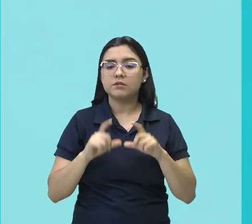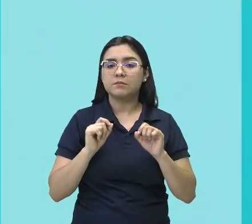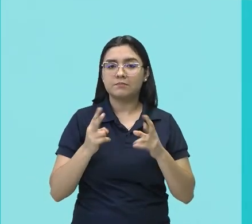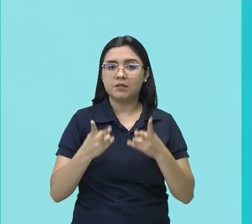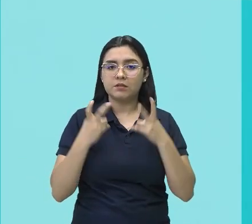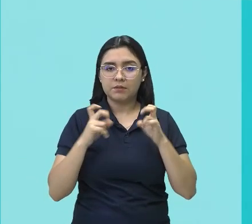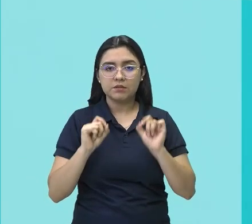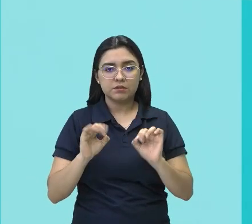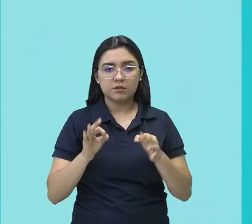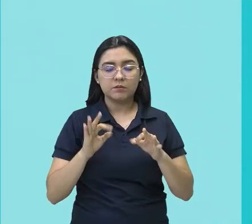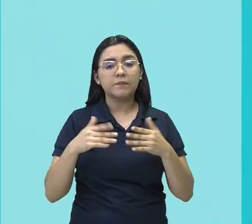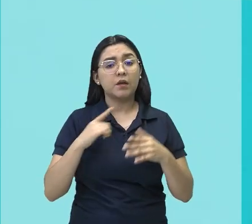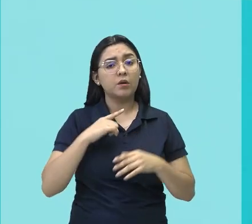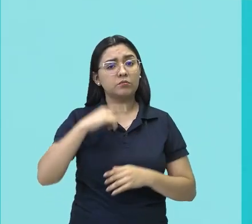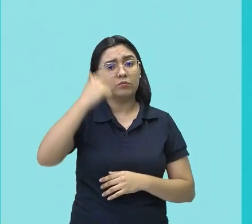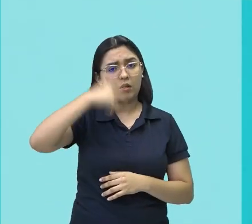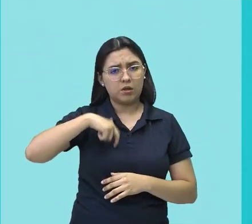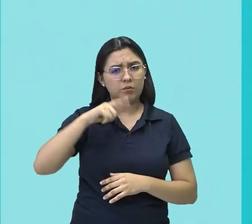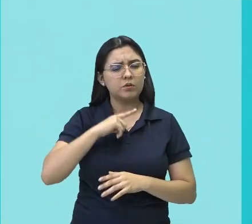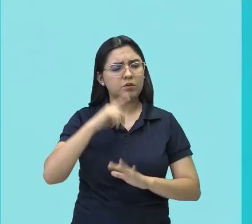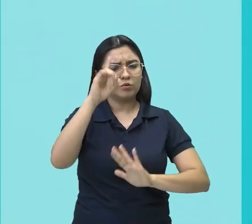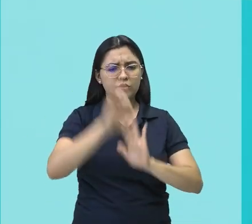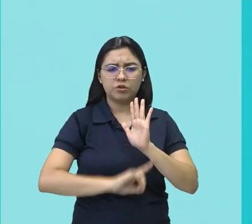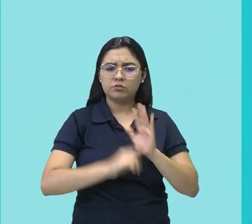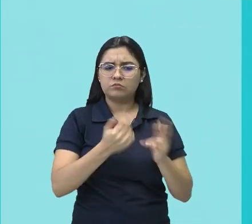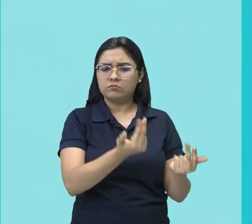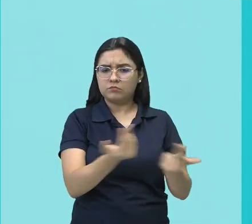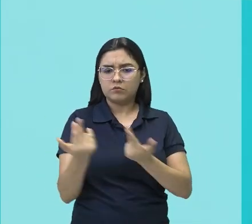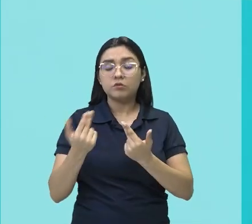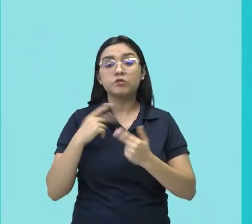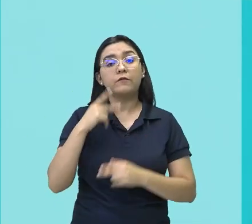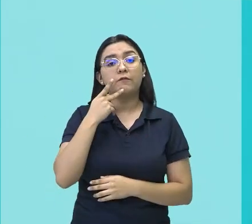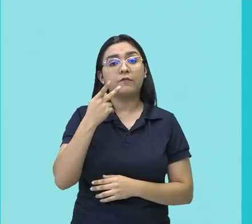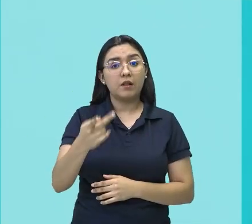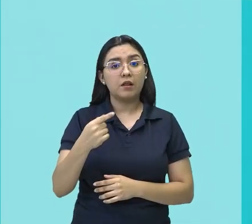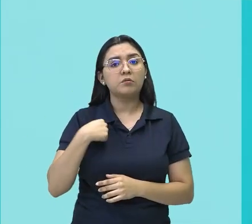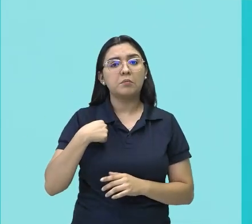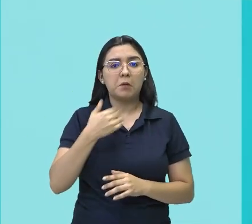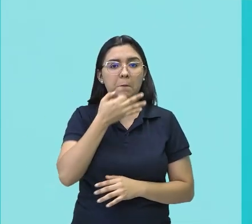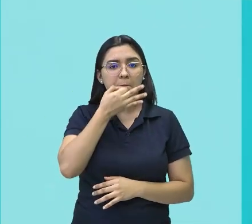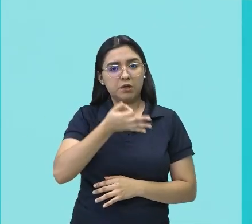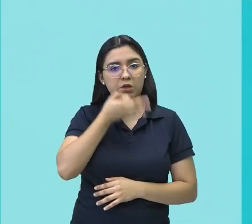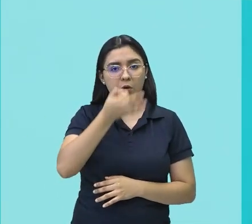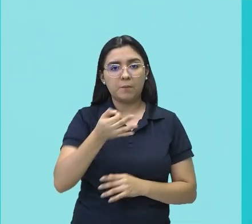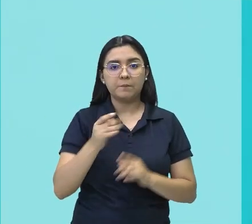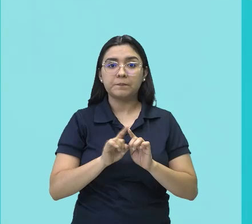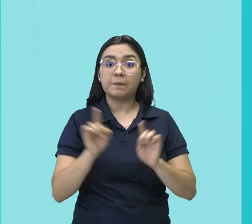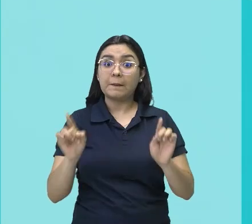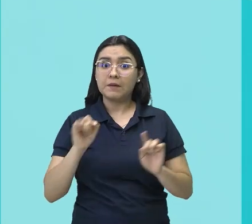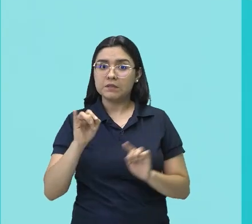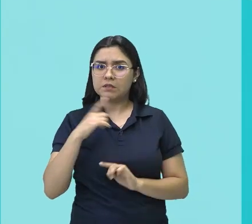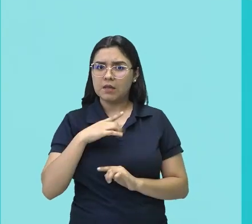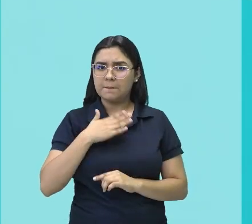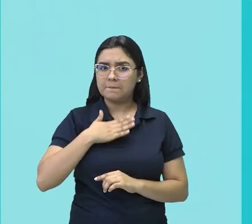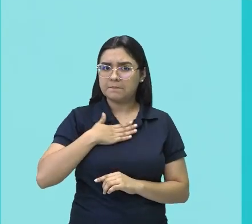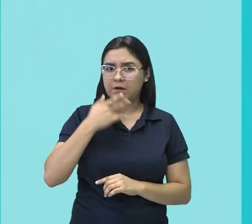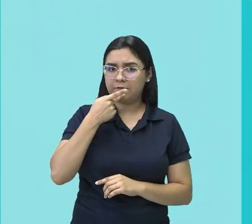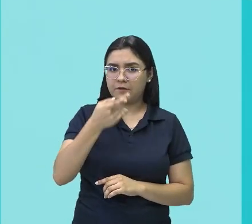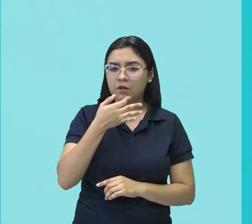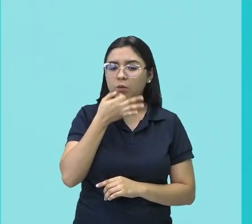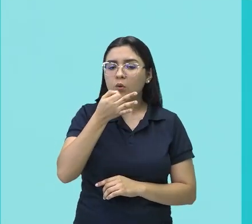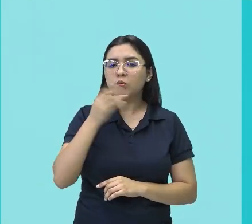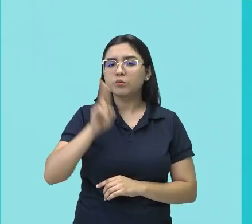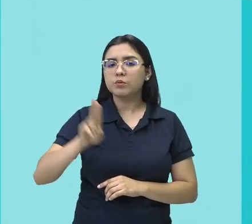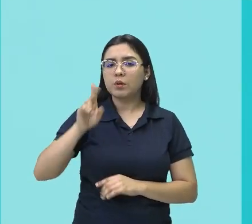identificado, tá? Eu tenho direito, como qualquer um, tenho direito de falar o que eu bem entender. Mas se na minha fala, ao eu usar o